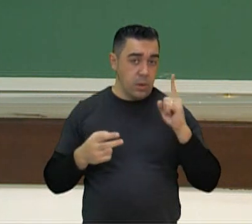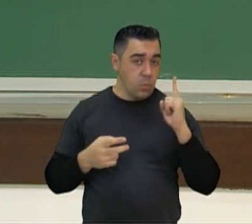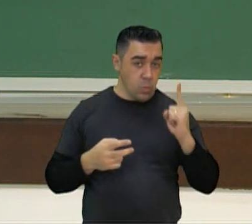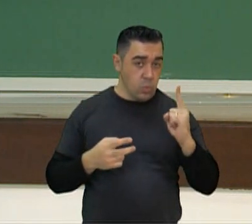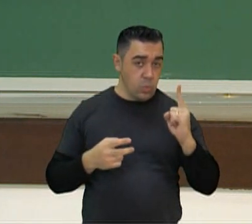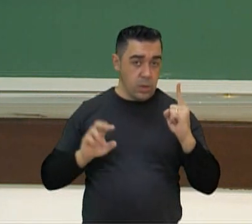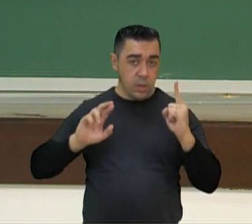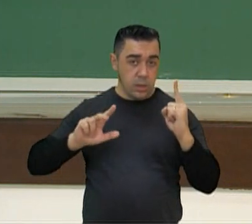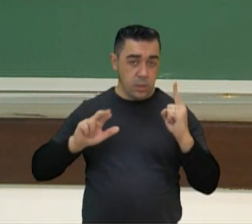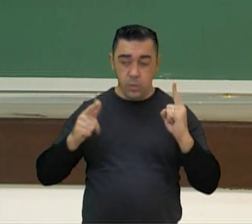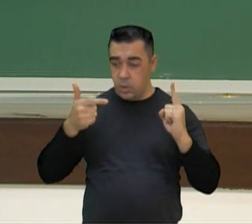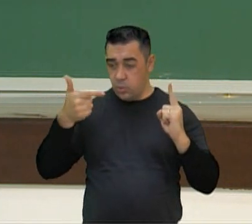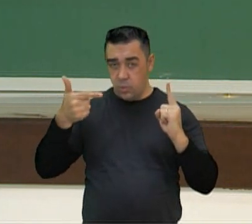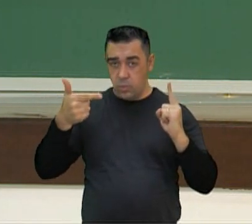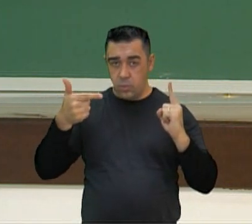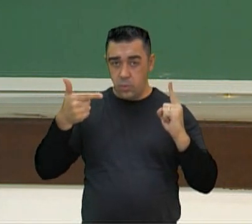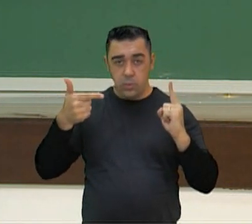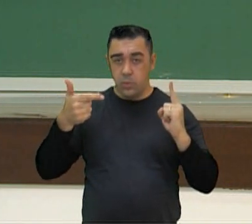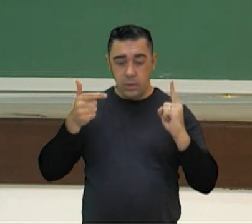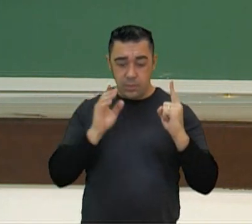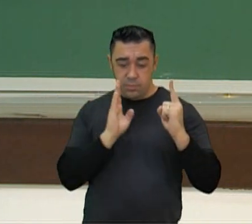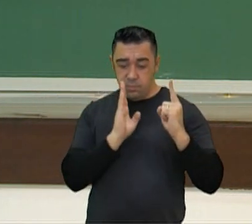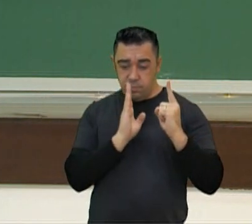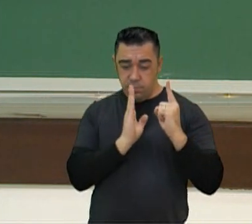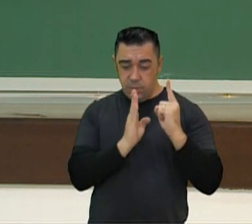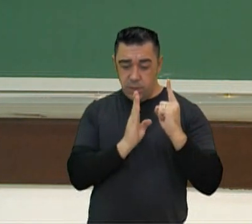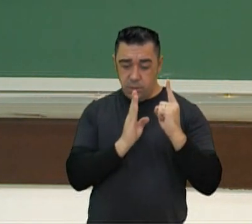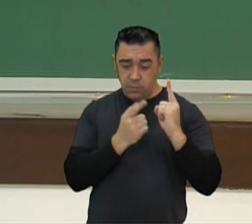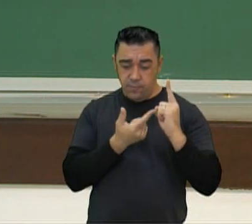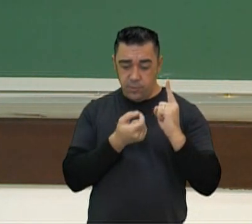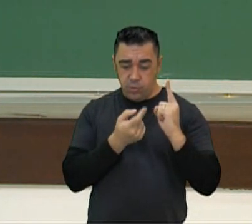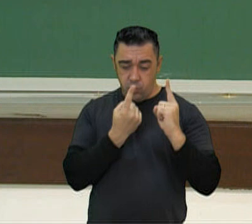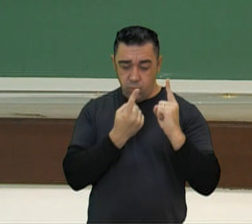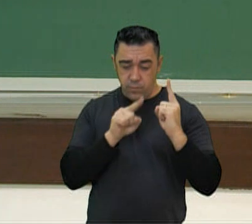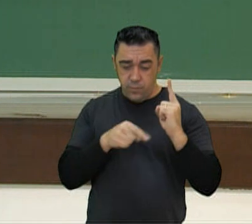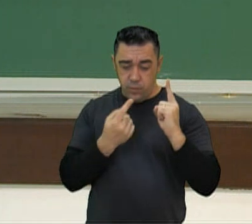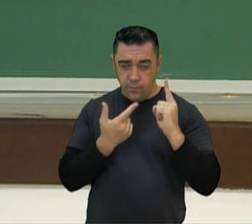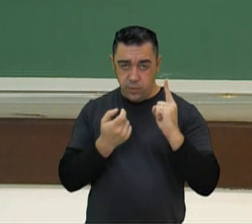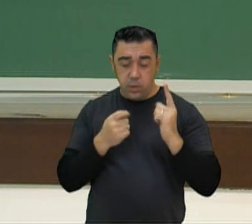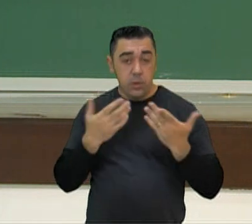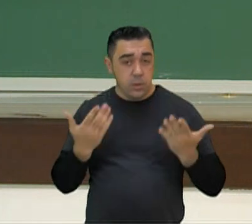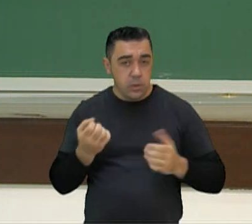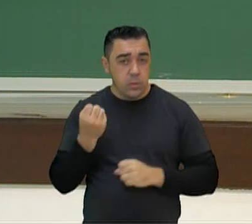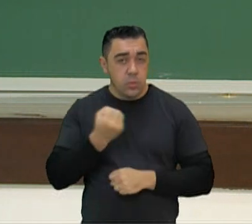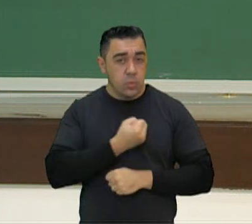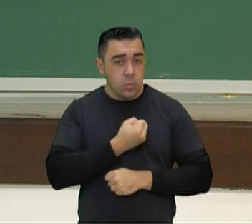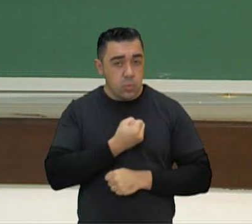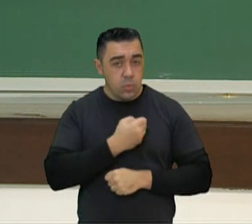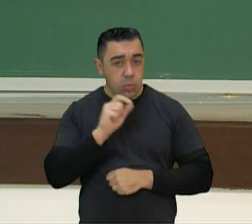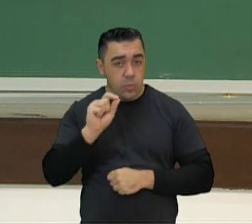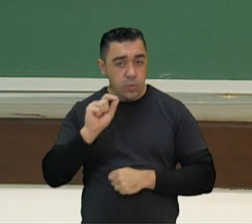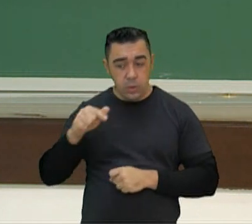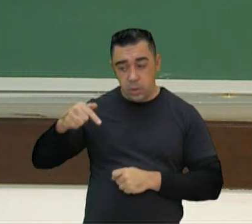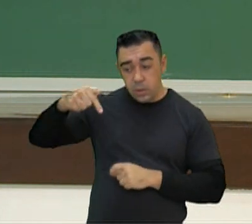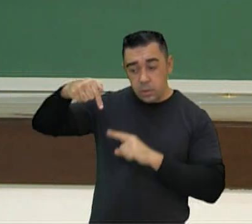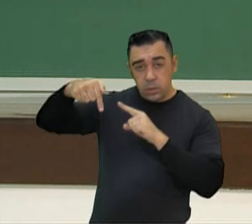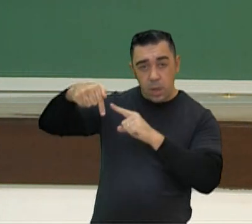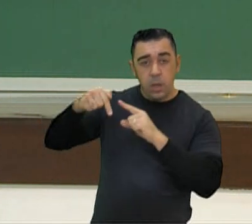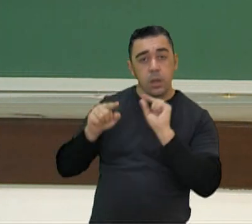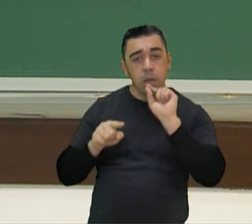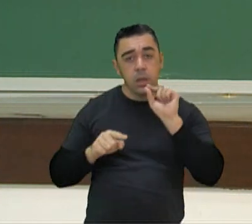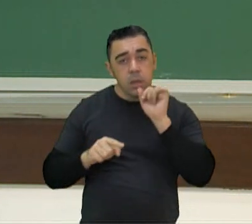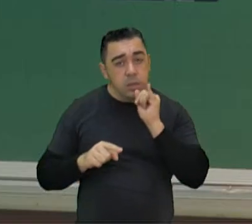é nem 2 e nem 1. Então, o número racional, ele exemplifica entre os